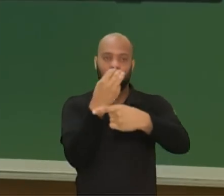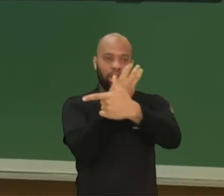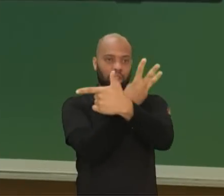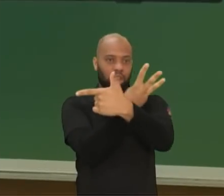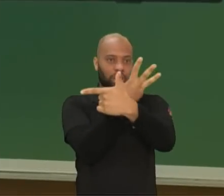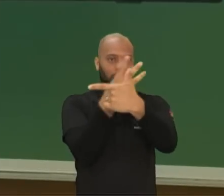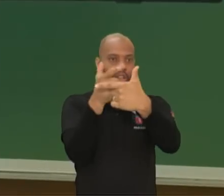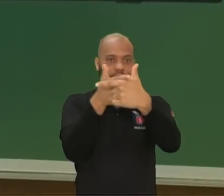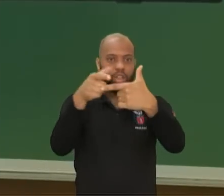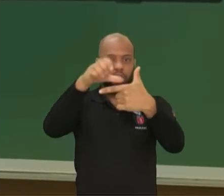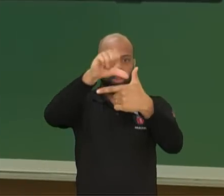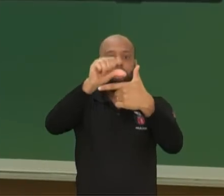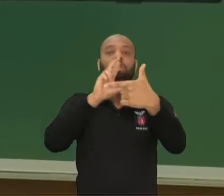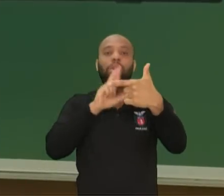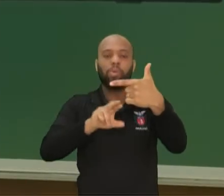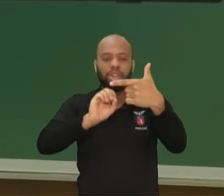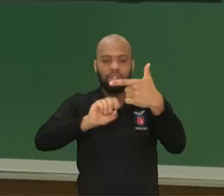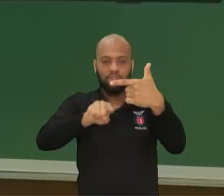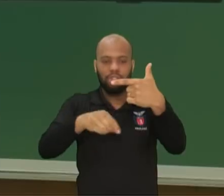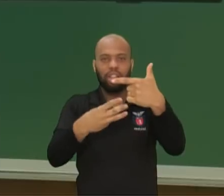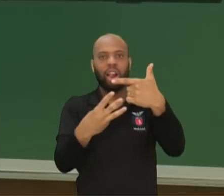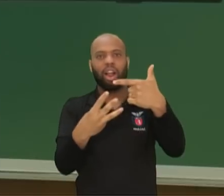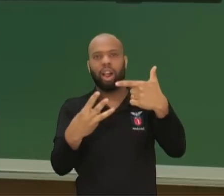caso, resolvendo 3 divididos por 9 é